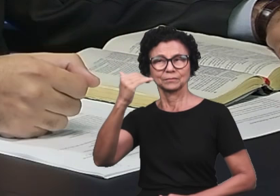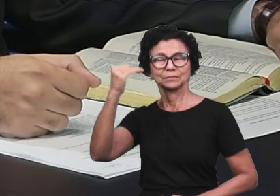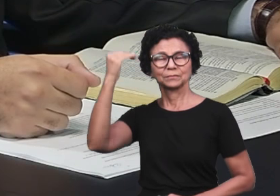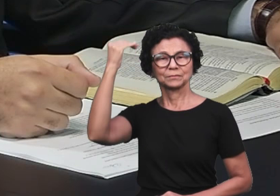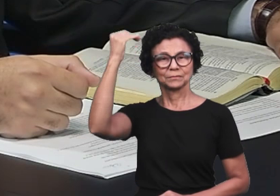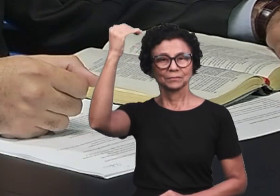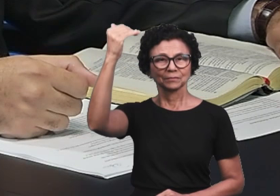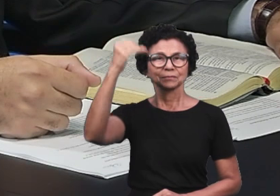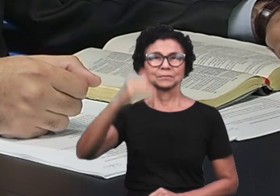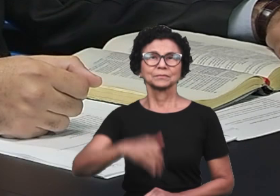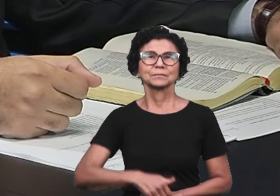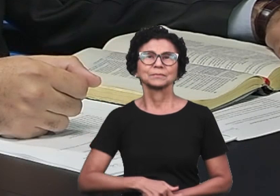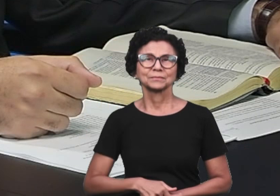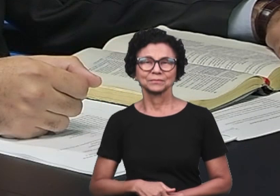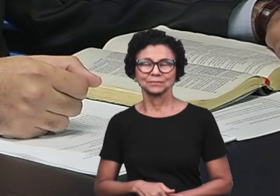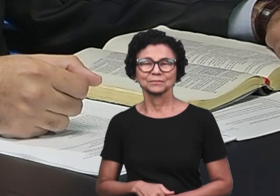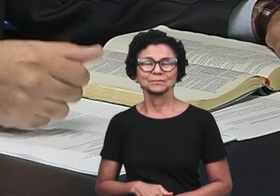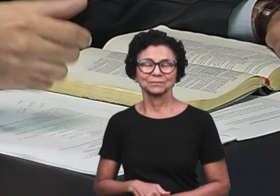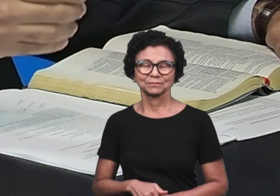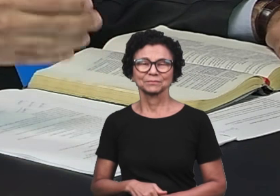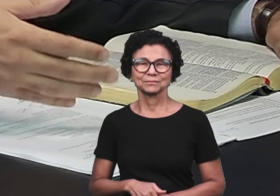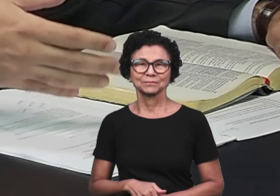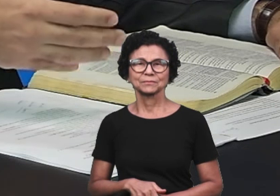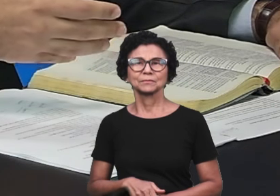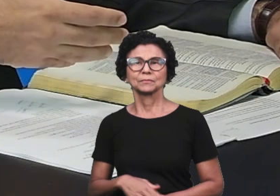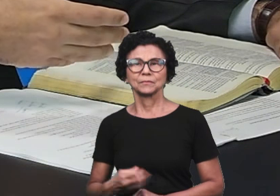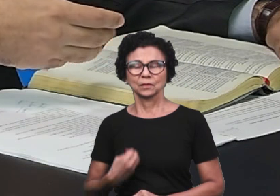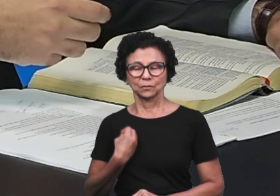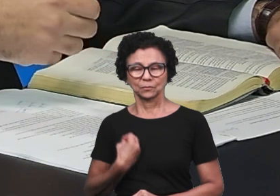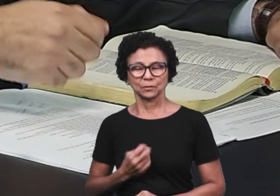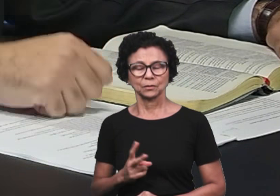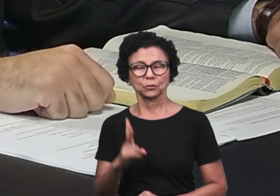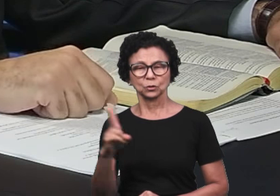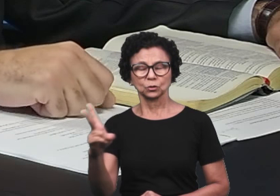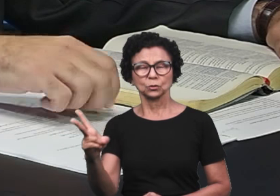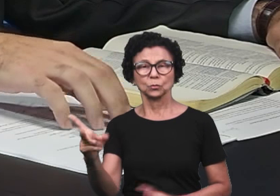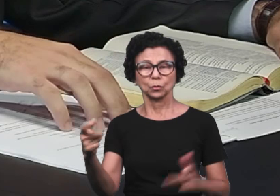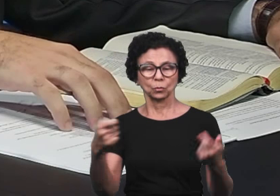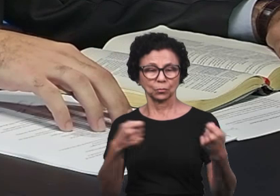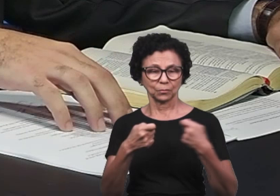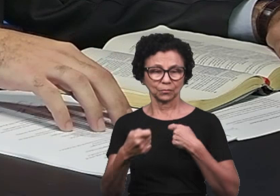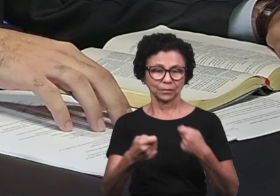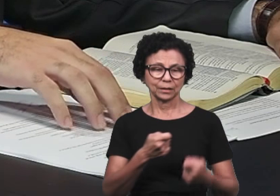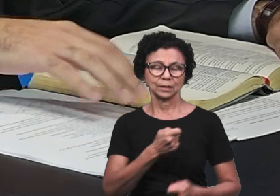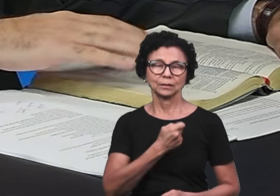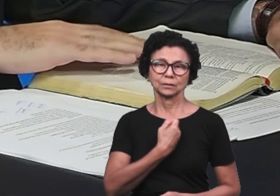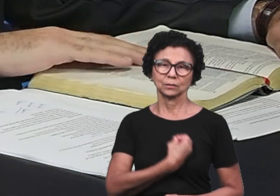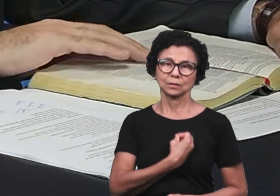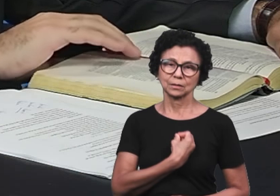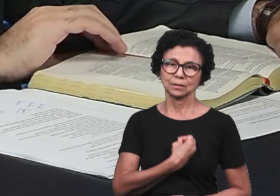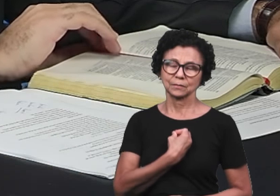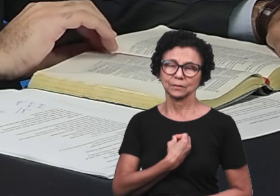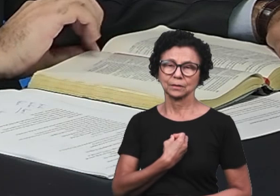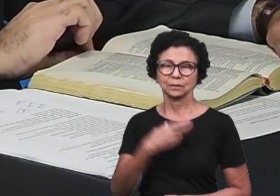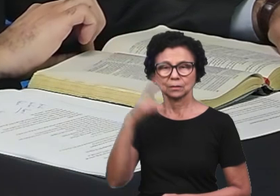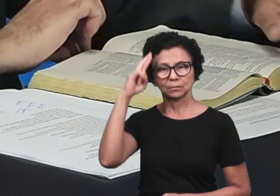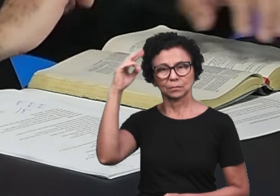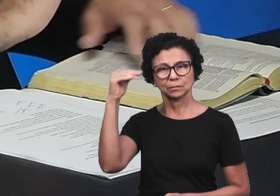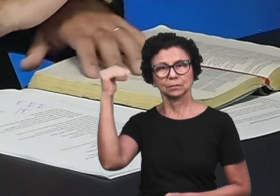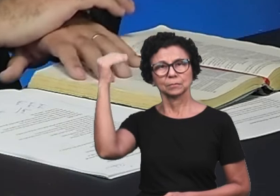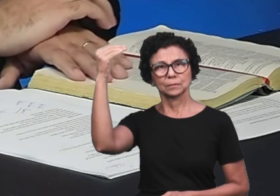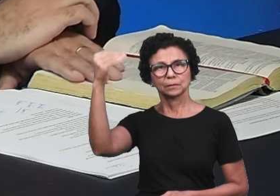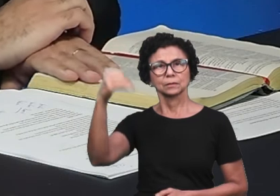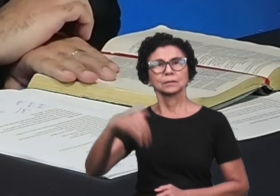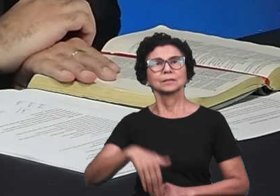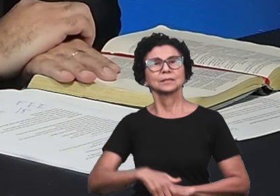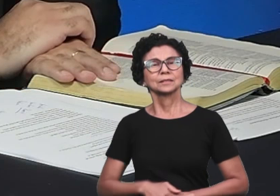coisa, ele é o nosso Rei. Ele está vivo e reina no nosso coração, é Senhor dos Senhores. Então, em breve voltará.